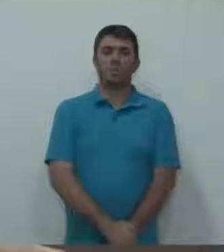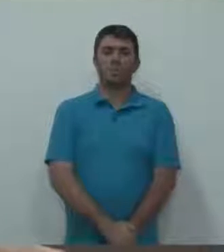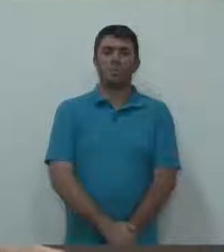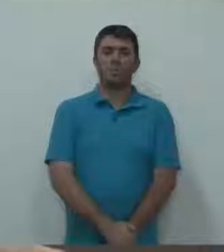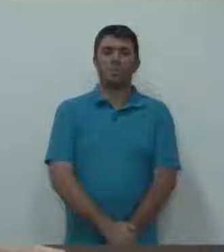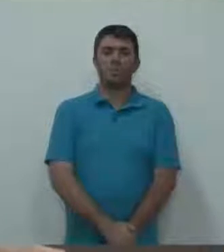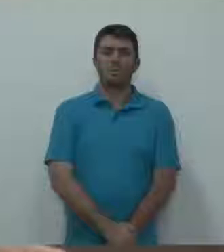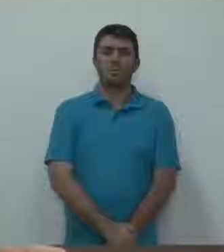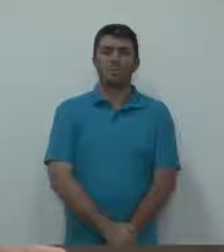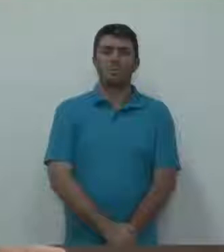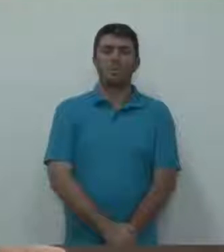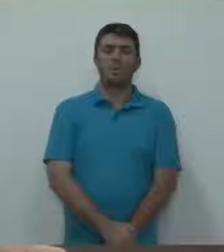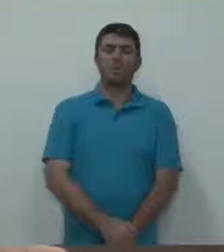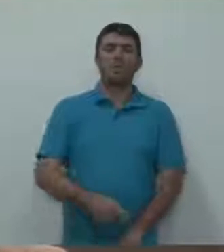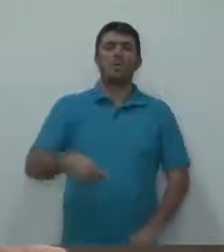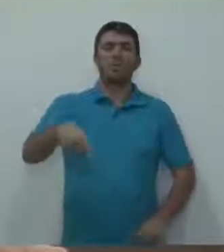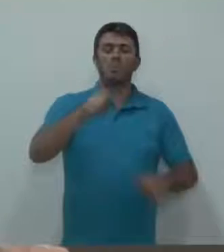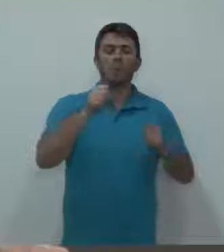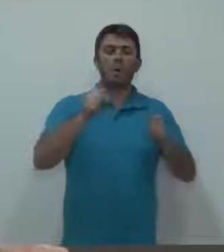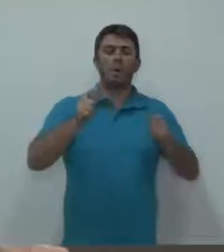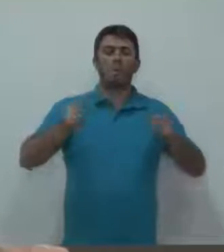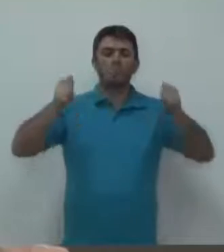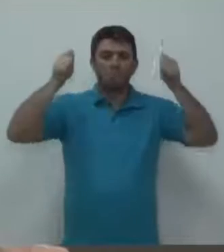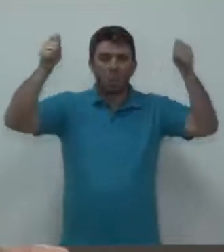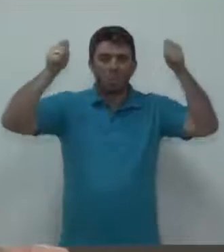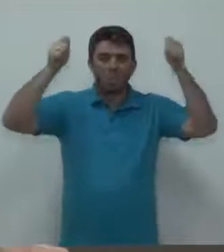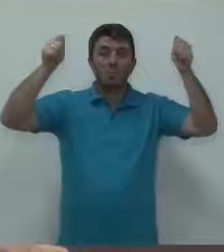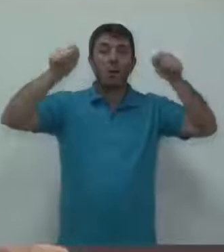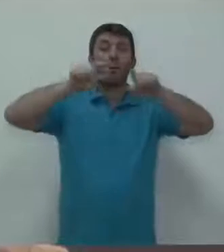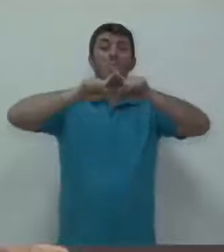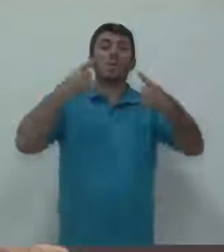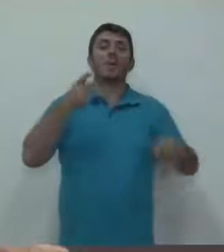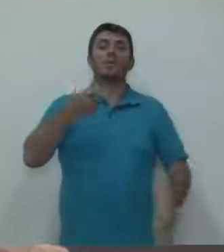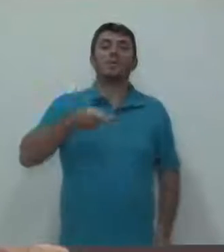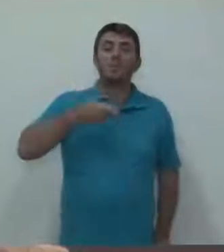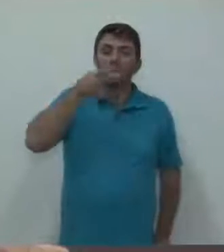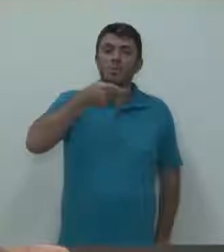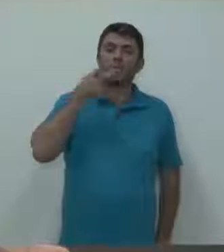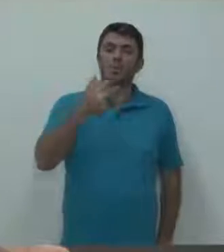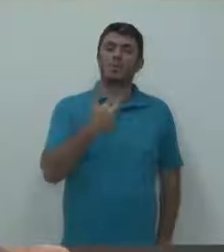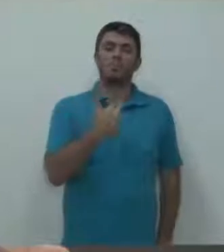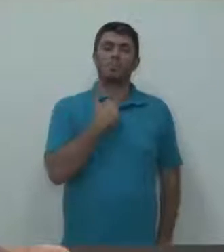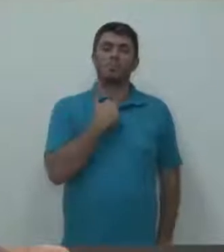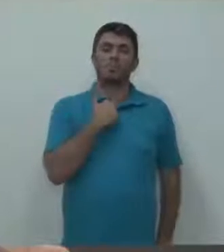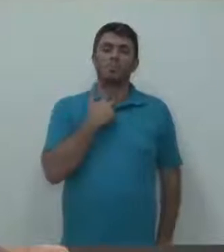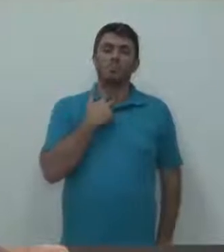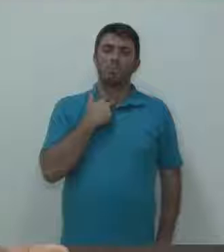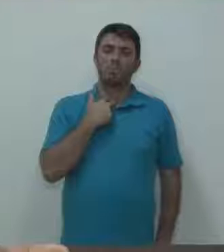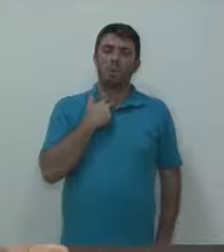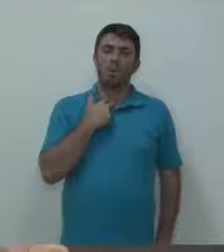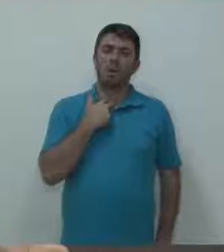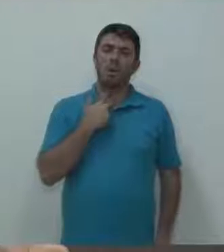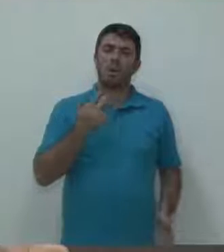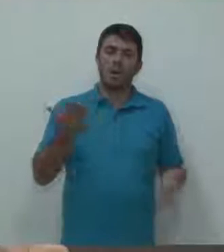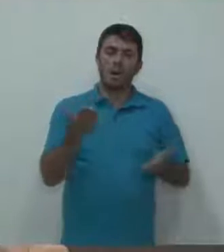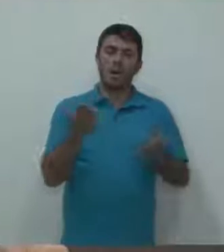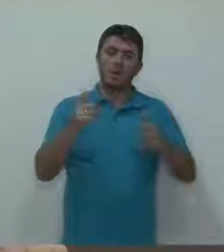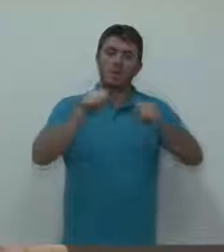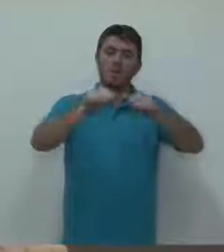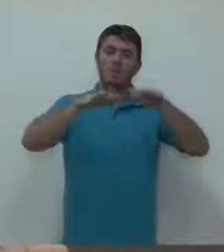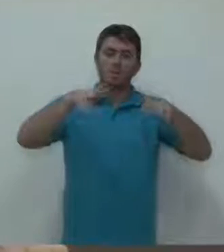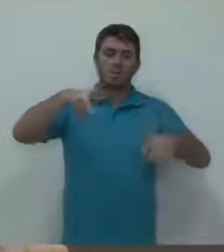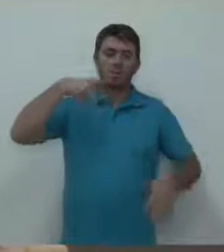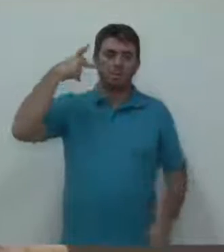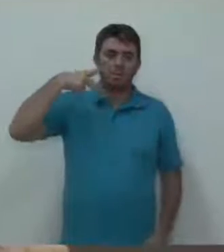Gente, infelizmente, você pode manifestar com cartaz, mas infelizmente não pode falar. Eu entendo, mas nesse momento a sessão é assim. Eu